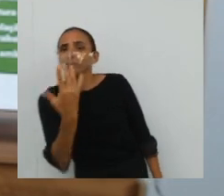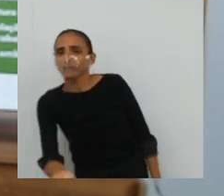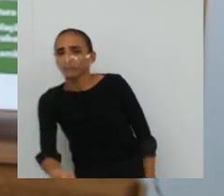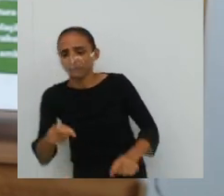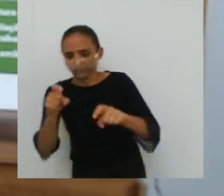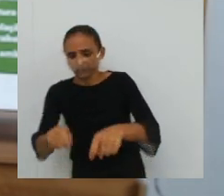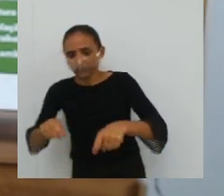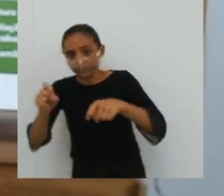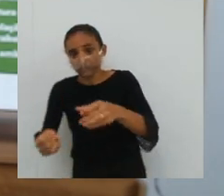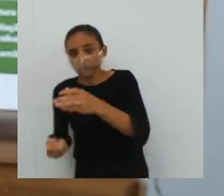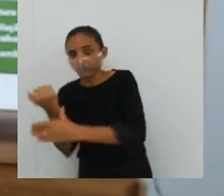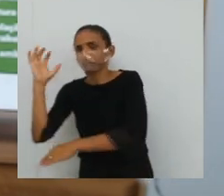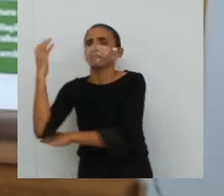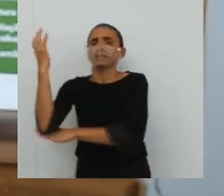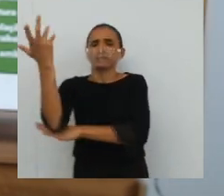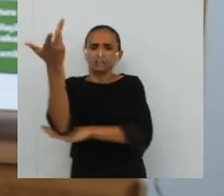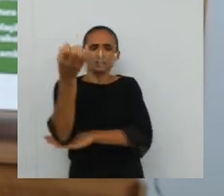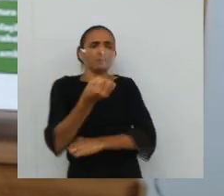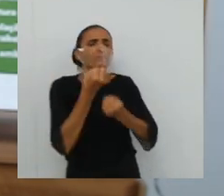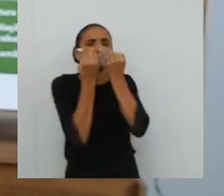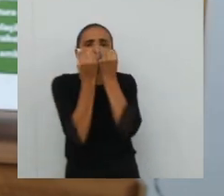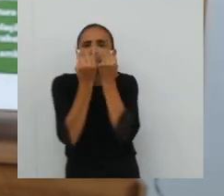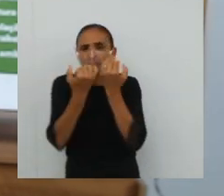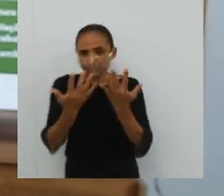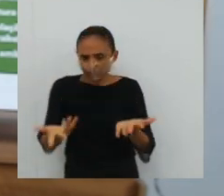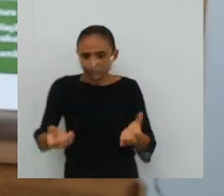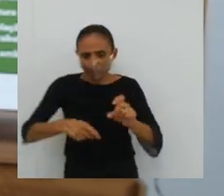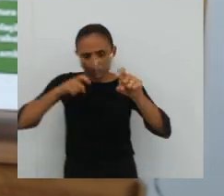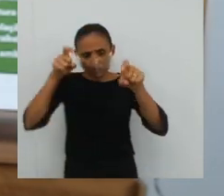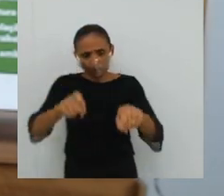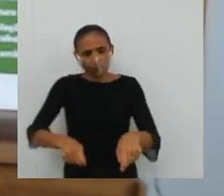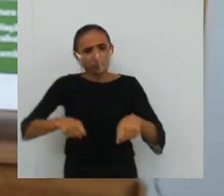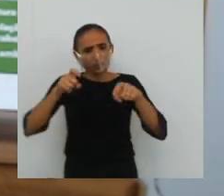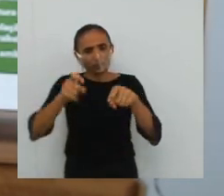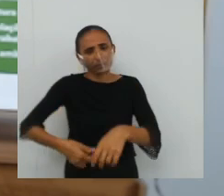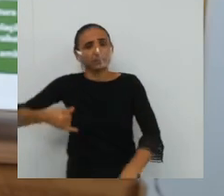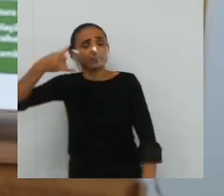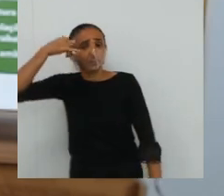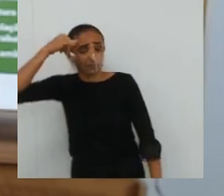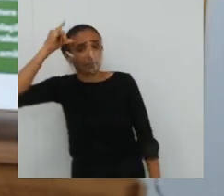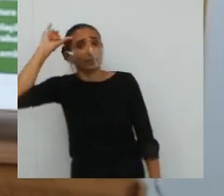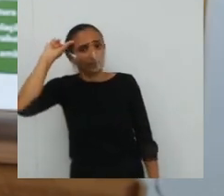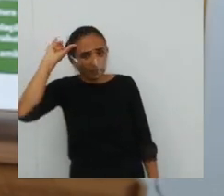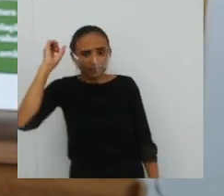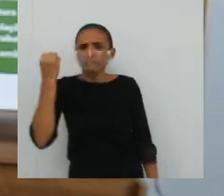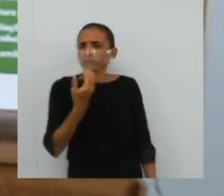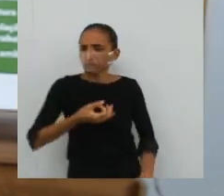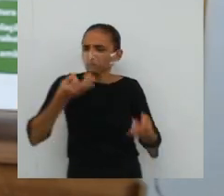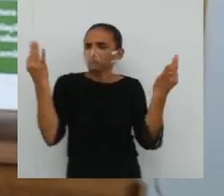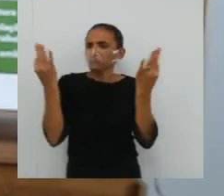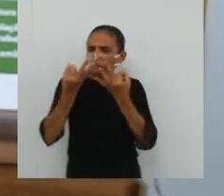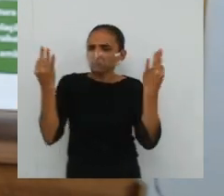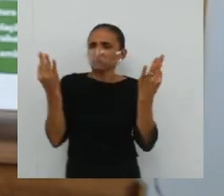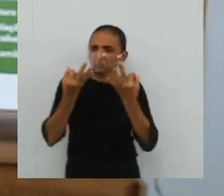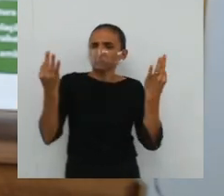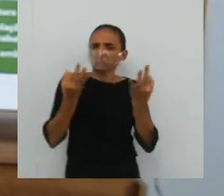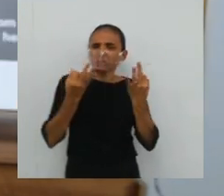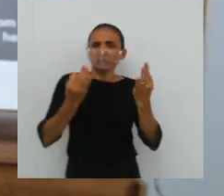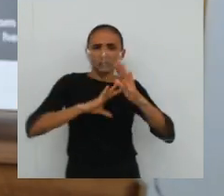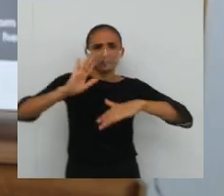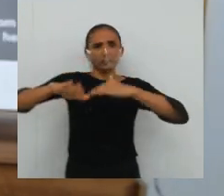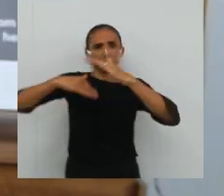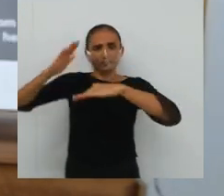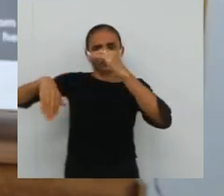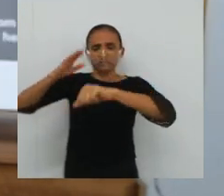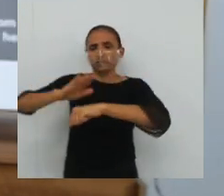certo? Então nós temos aí uma potencialidade de produção agrícola e pecuária fantástica, ainda muito para se crescer,